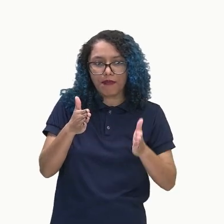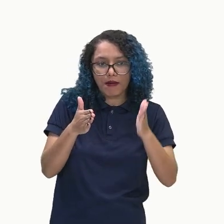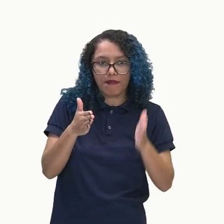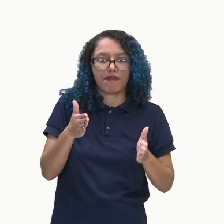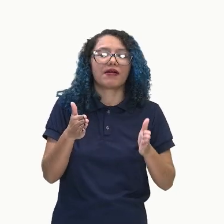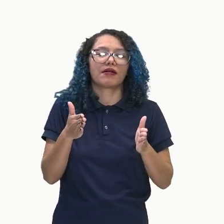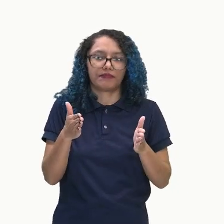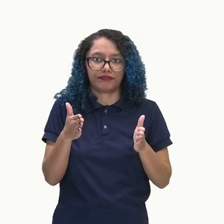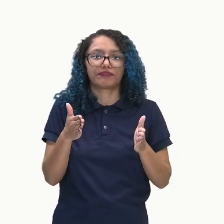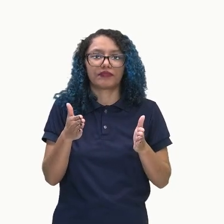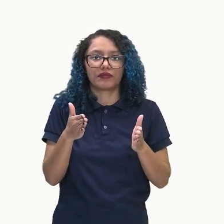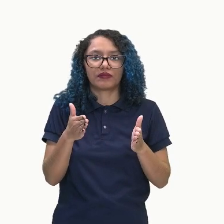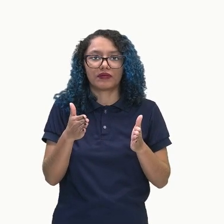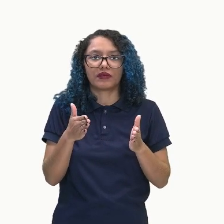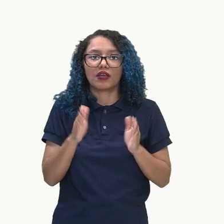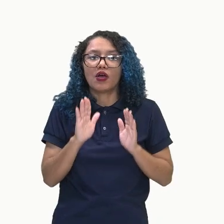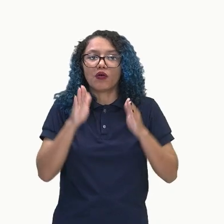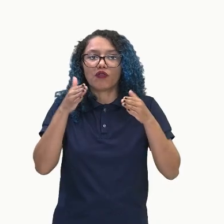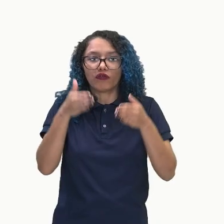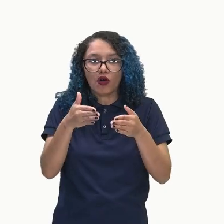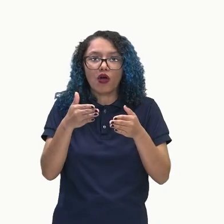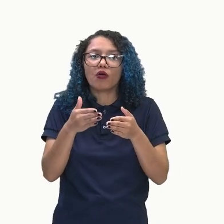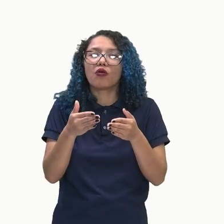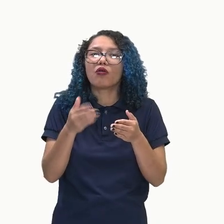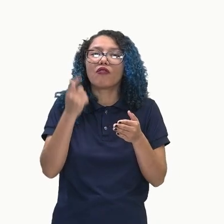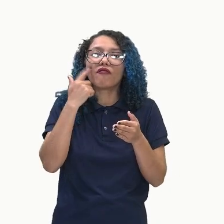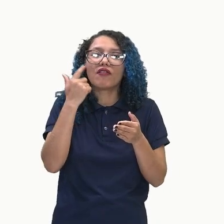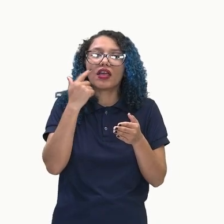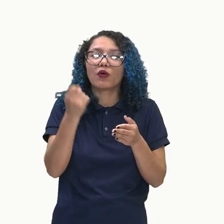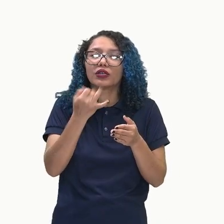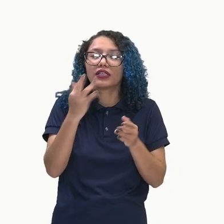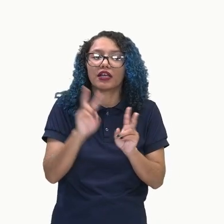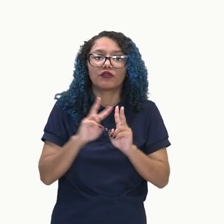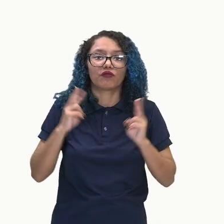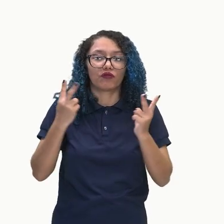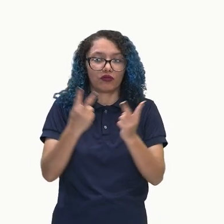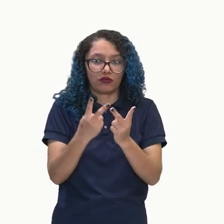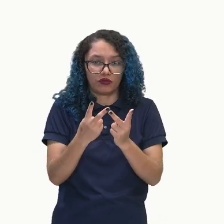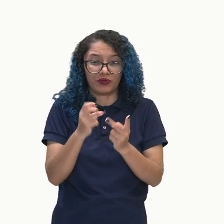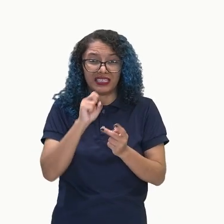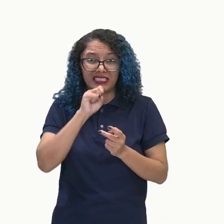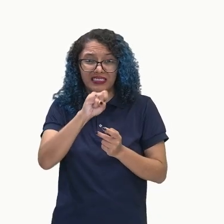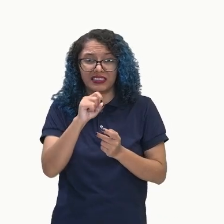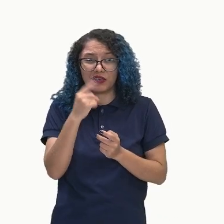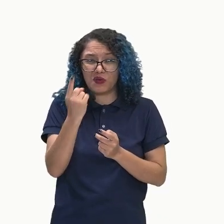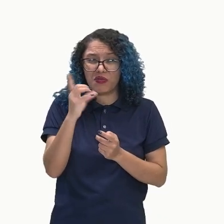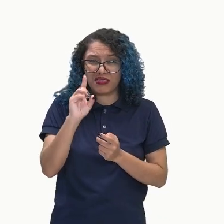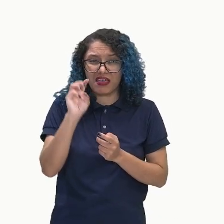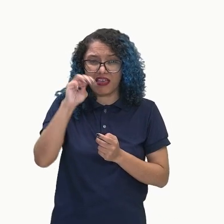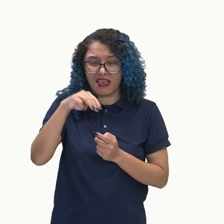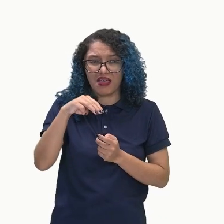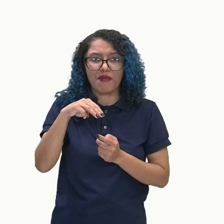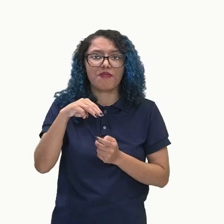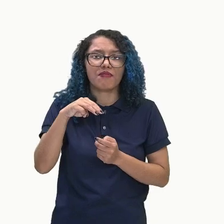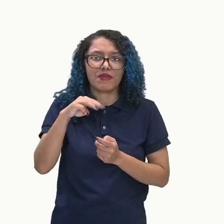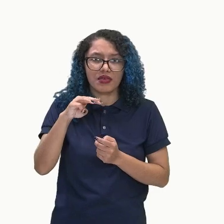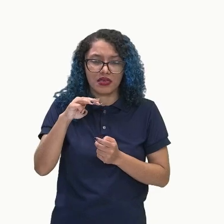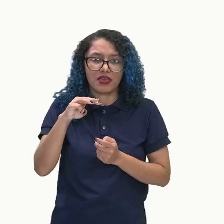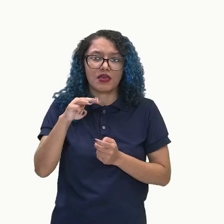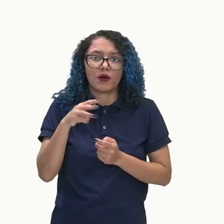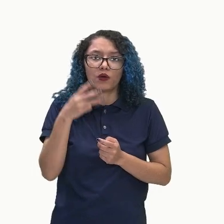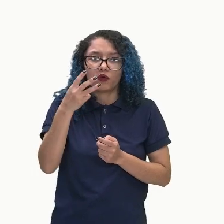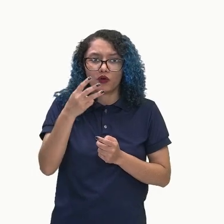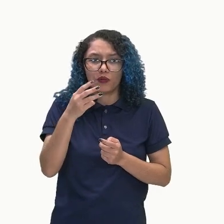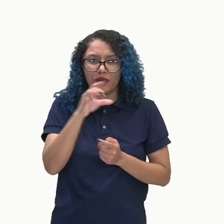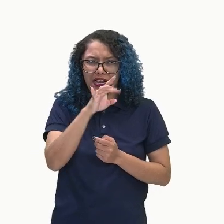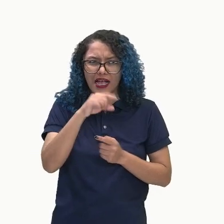medida do volume, ou seja, esse cubo, se ele tiver ali 1 decímetro cúbico, 1 decímetro, desculpa, na medida ali de